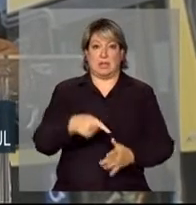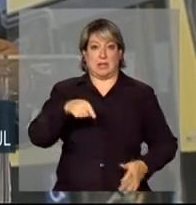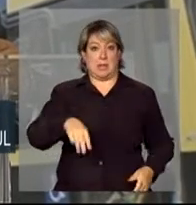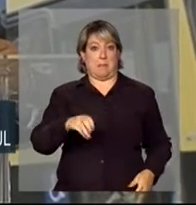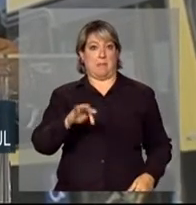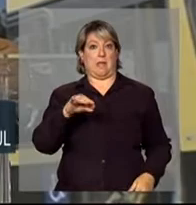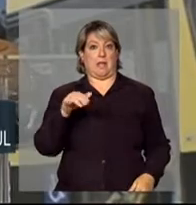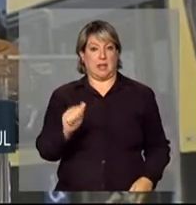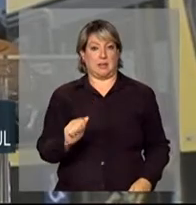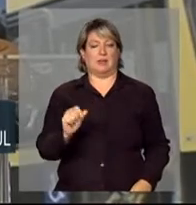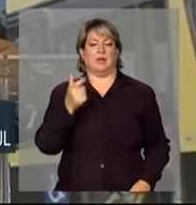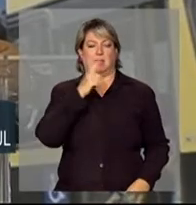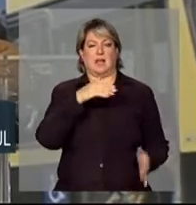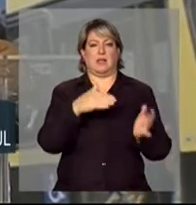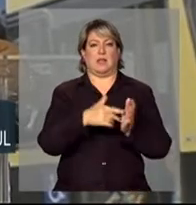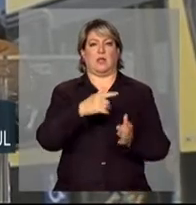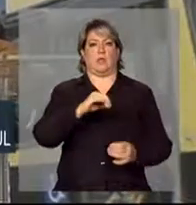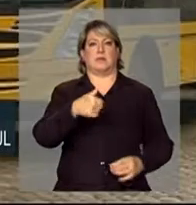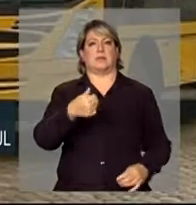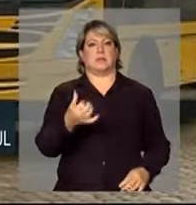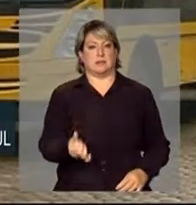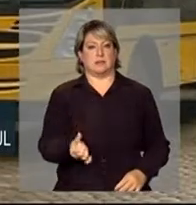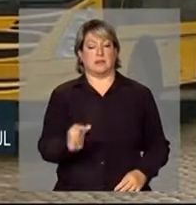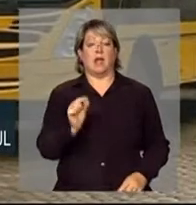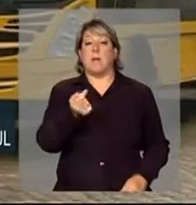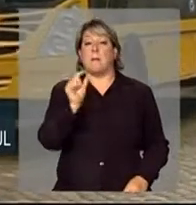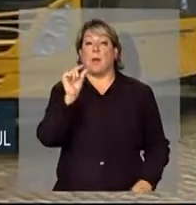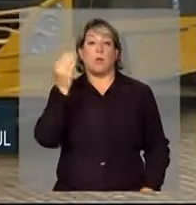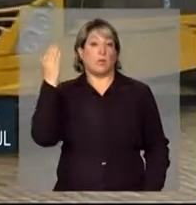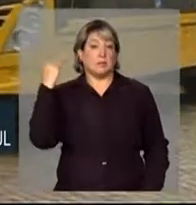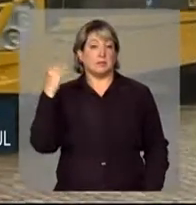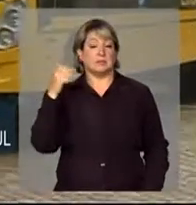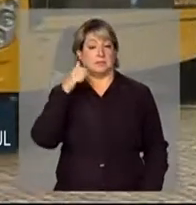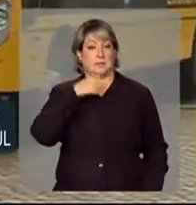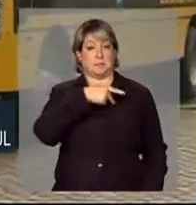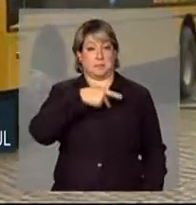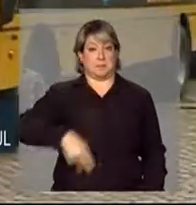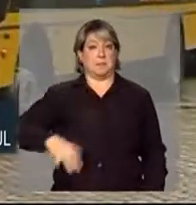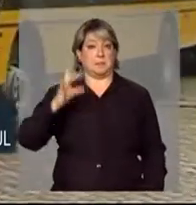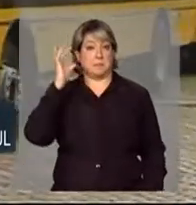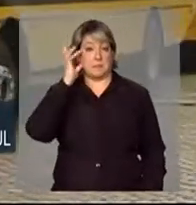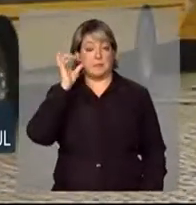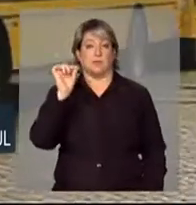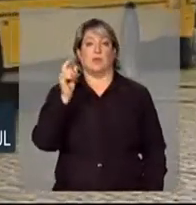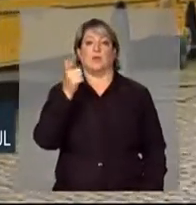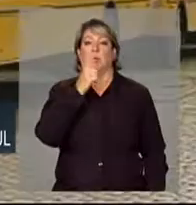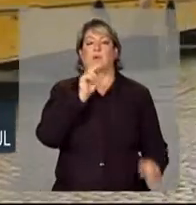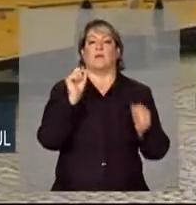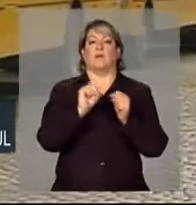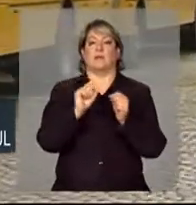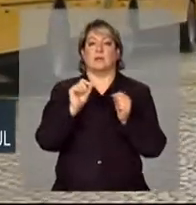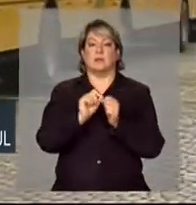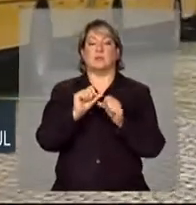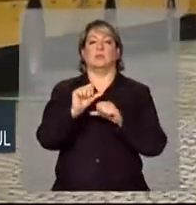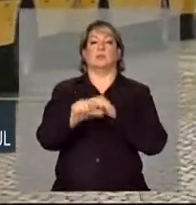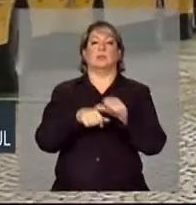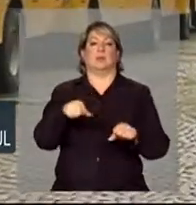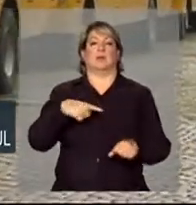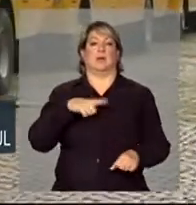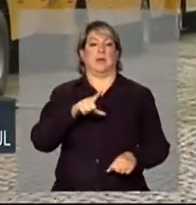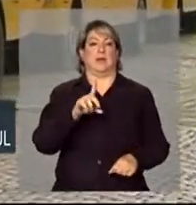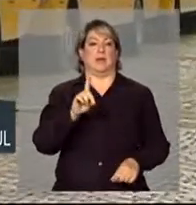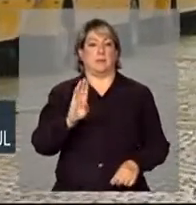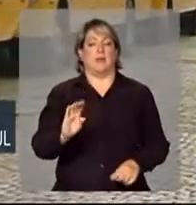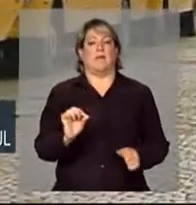até 2016. Recentemente, a presidenta sancionou uma alteração na LDB que regulamenta